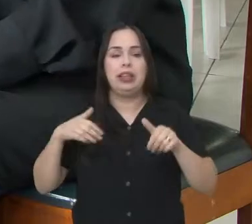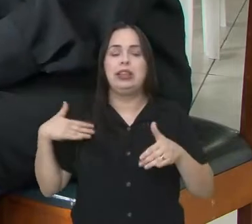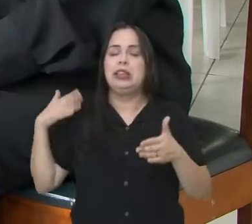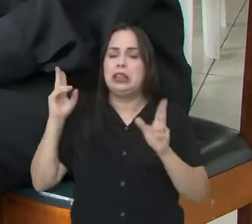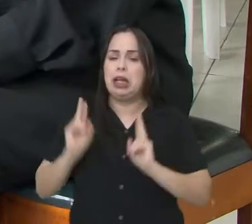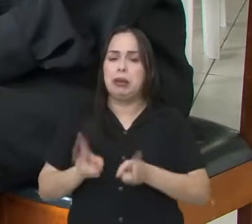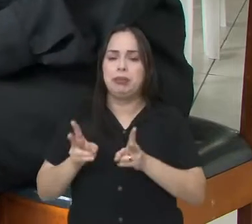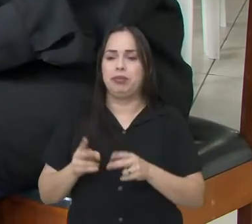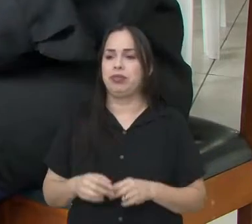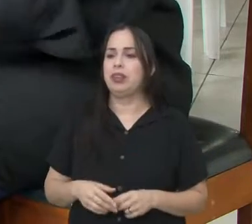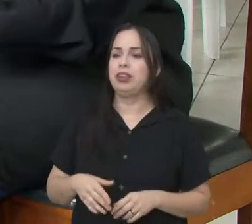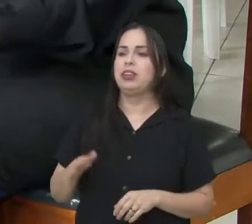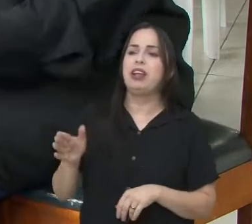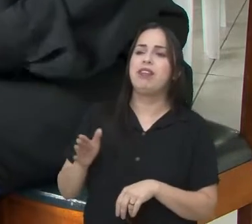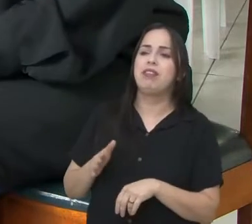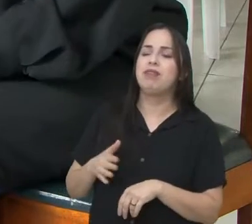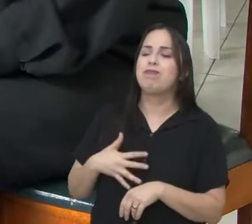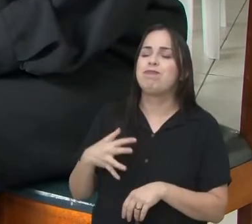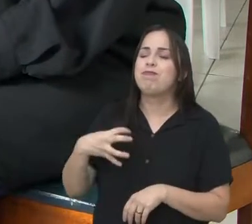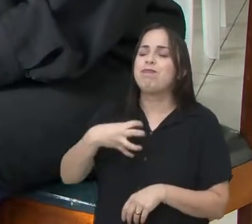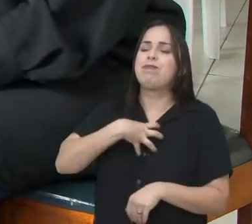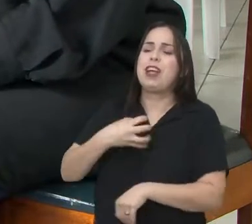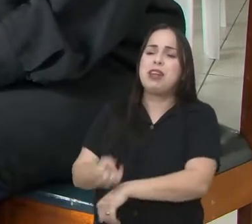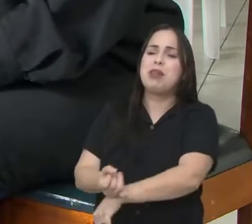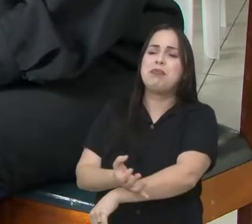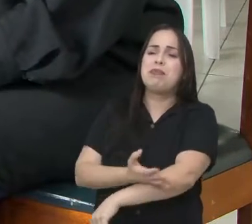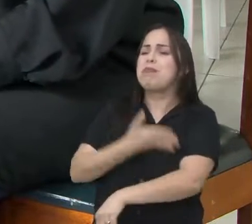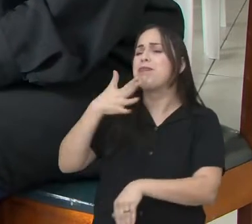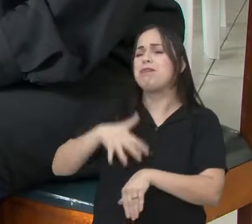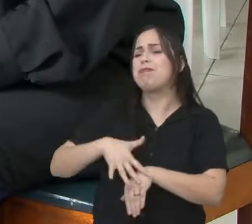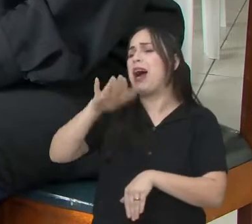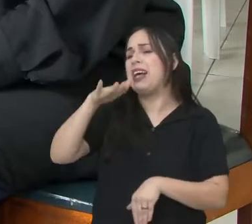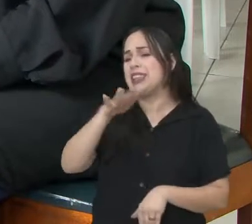que mais te emociona aqui no bairro?